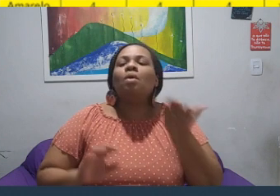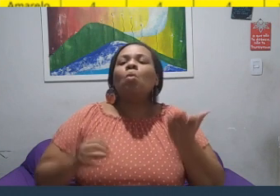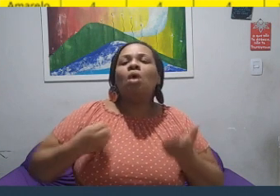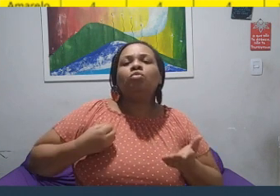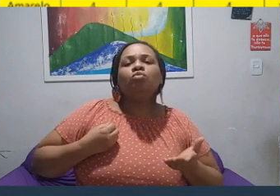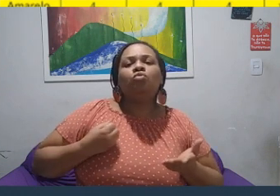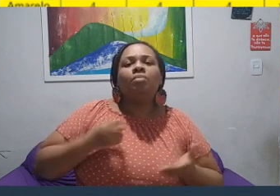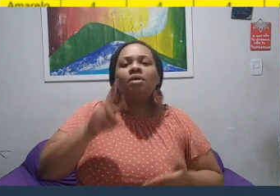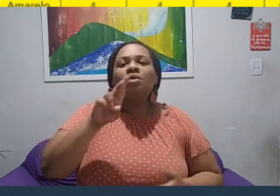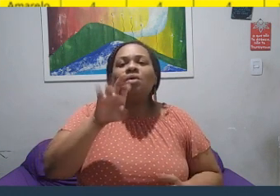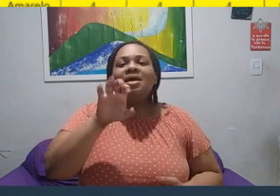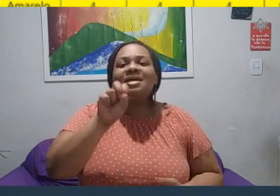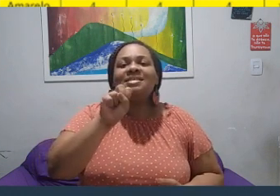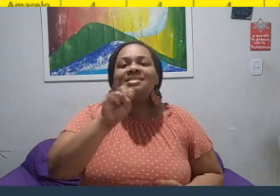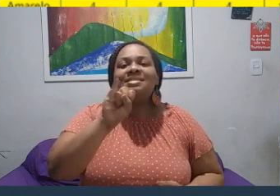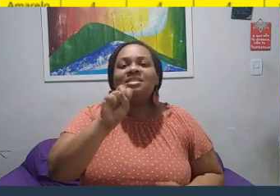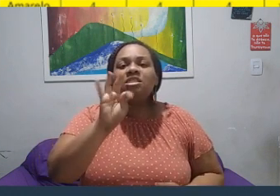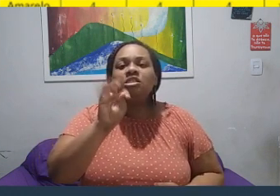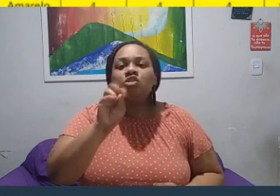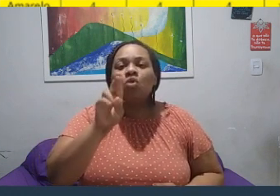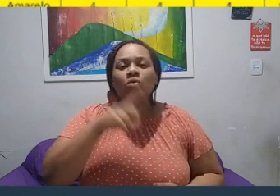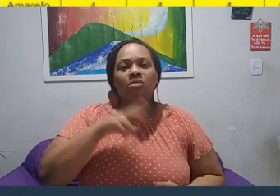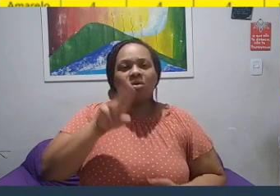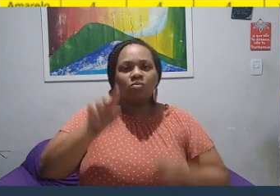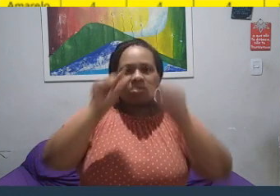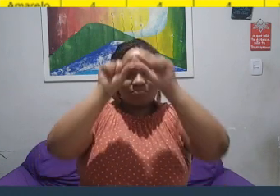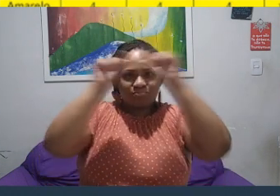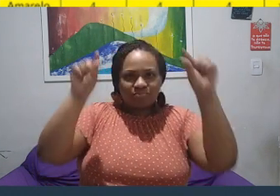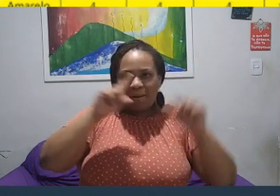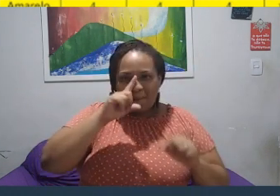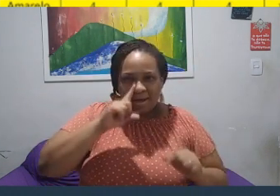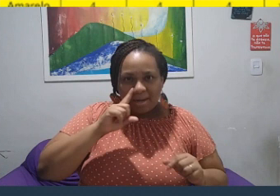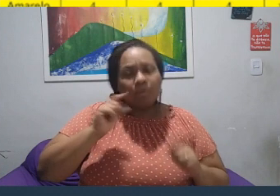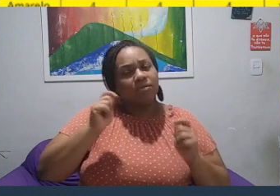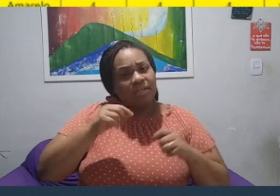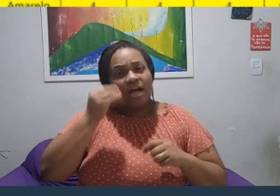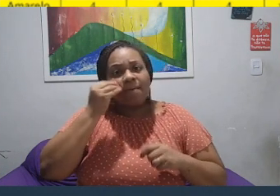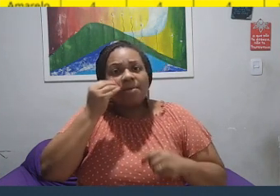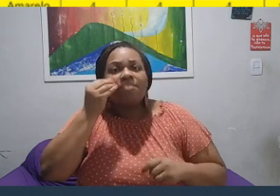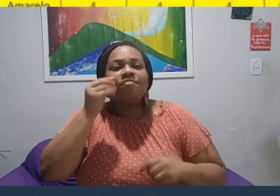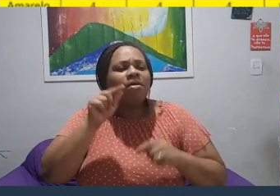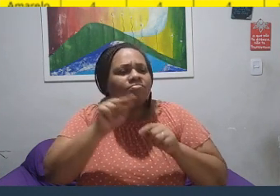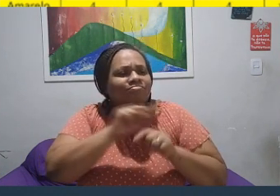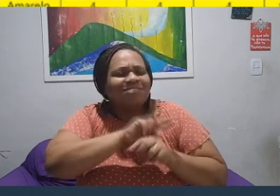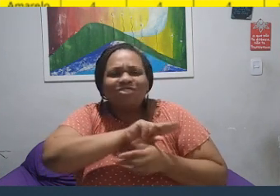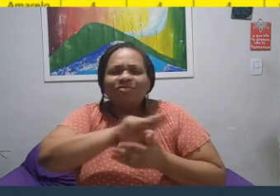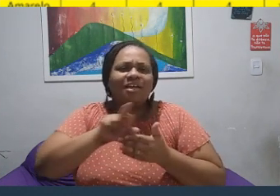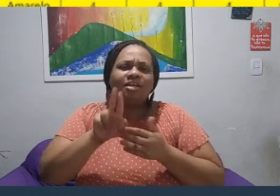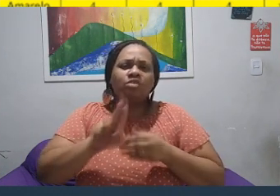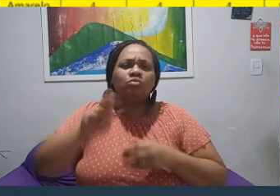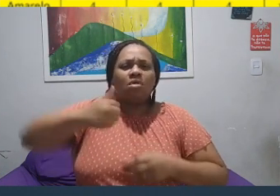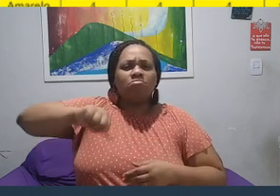de um resistor, você usa o multímetro, que a gente viu lá em tensão, sabe? Tem como medir resistência também com o